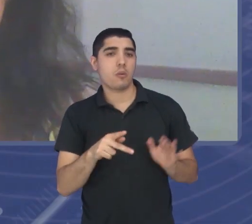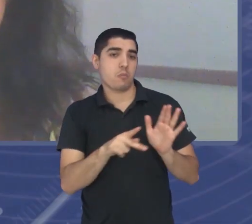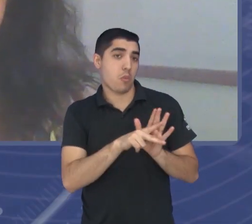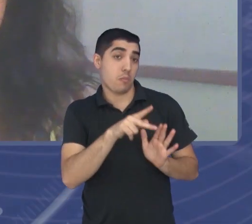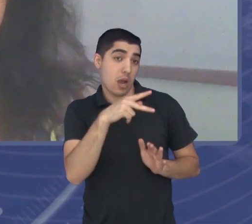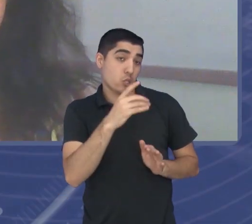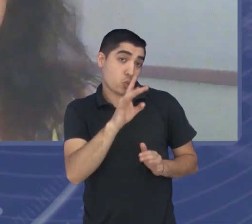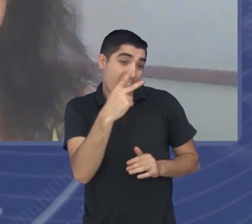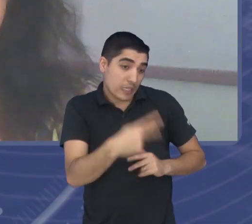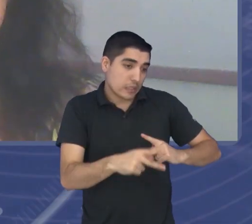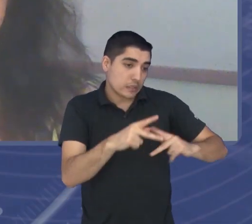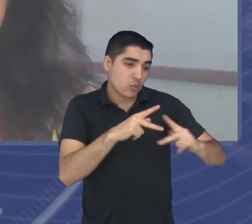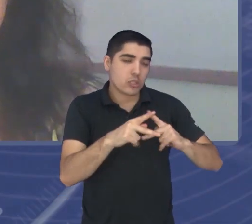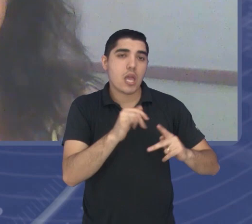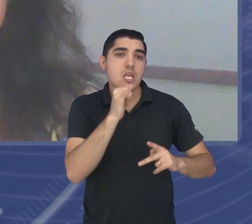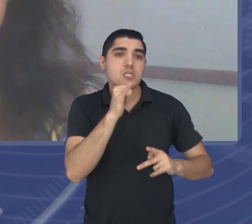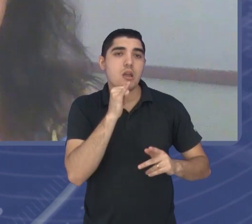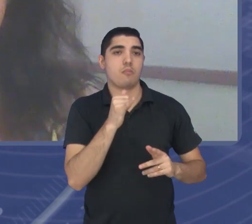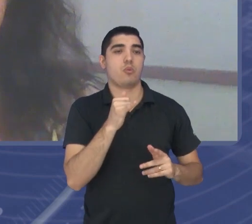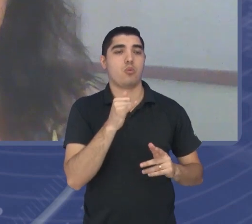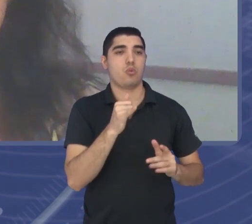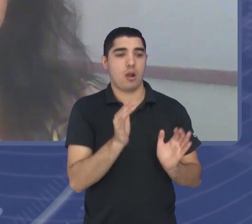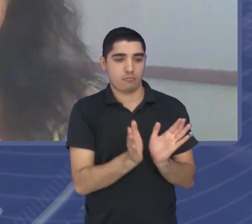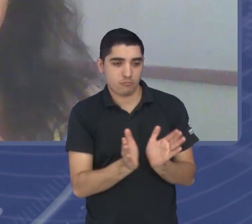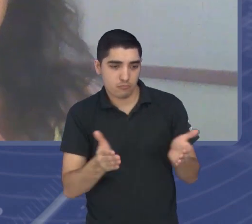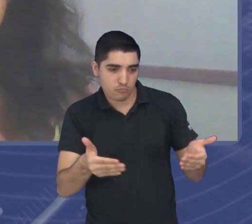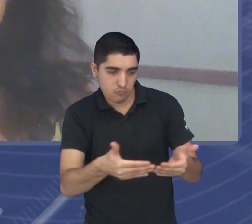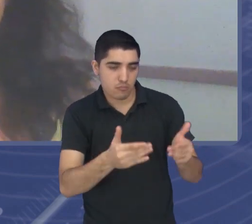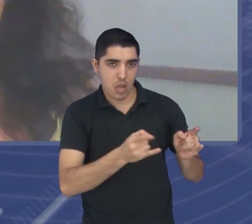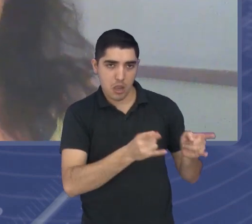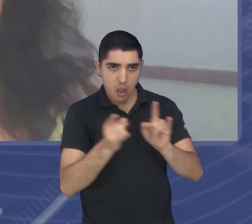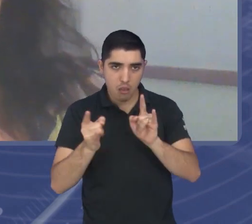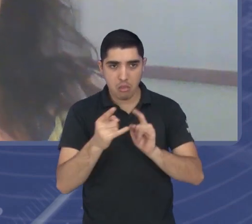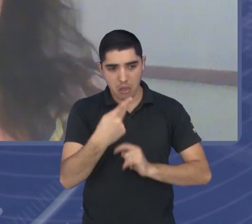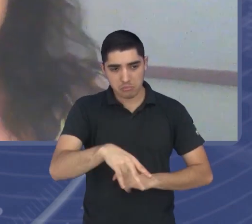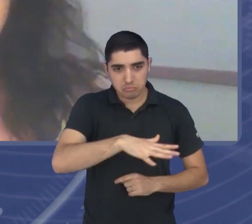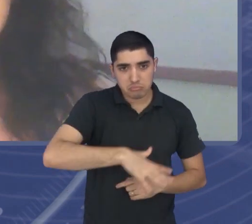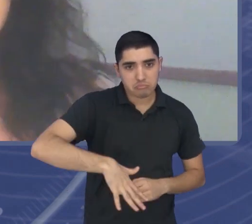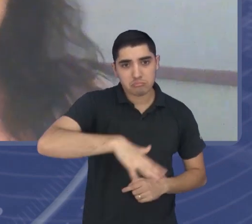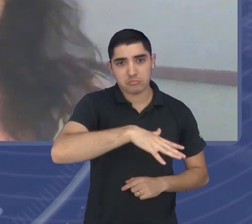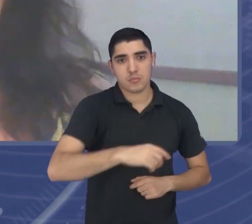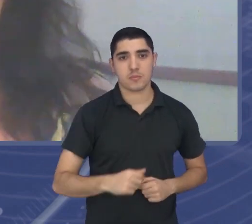dos Campos, nos condomínios por aqui?